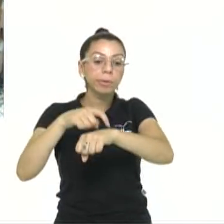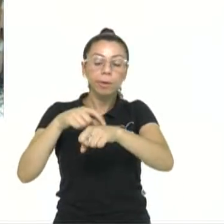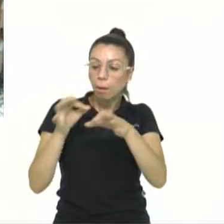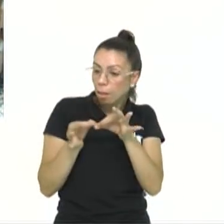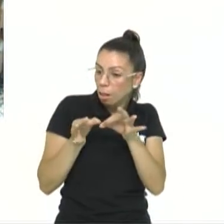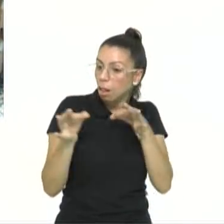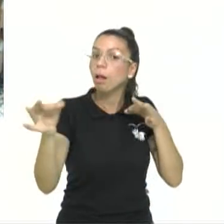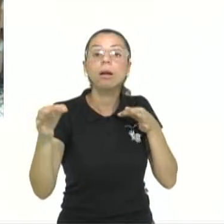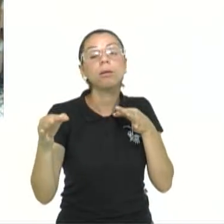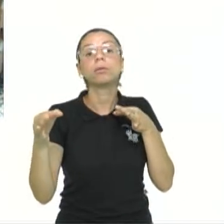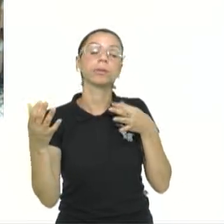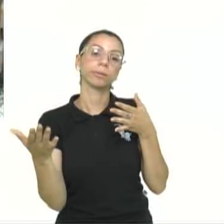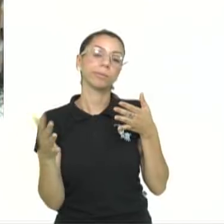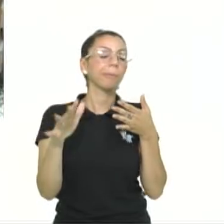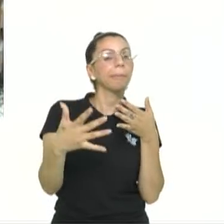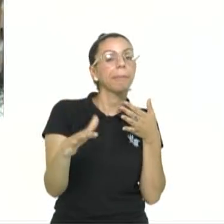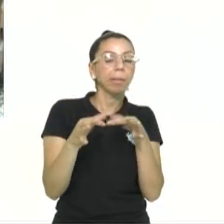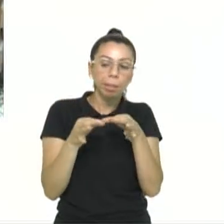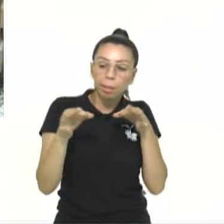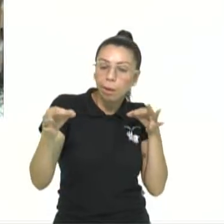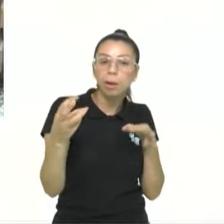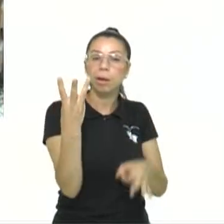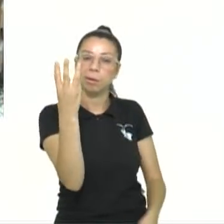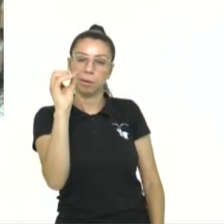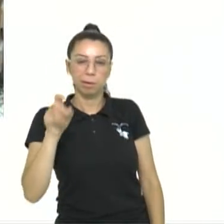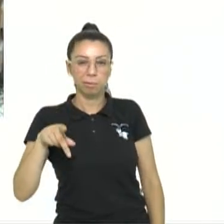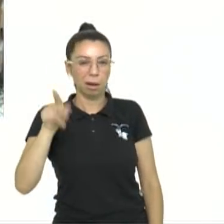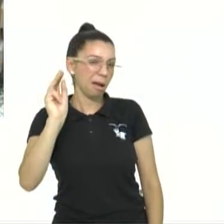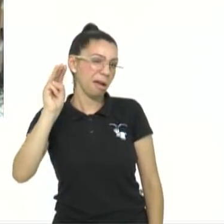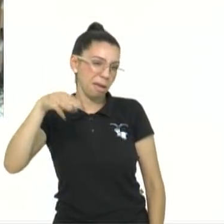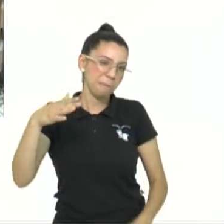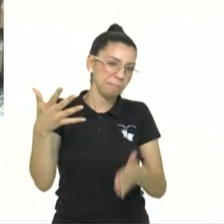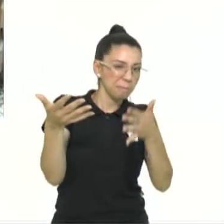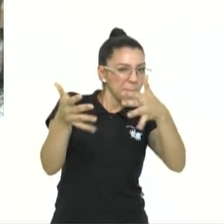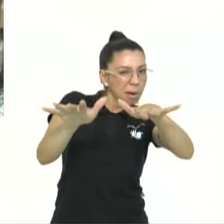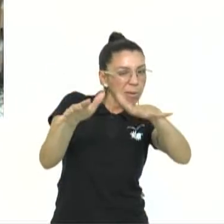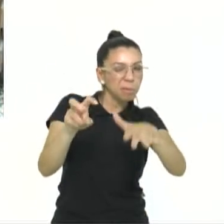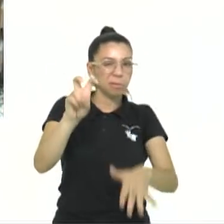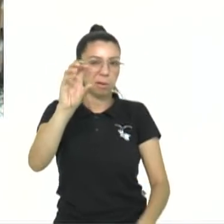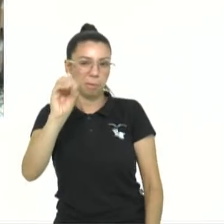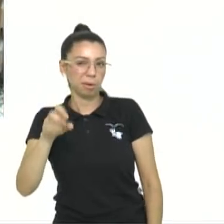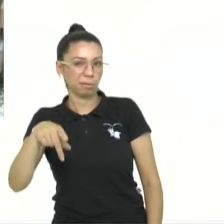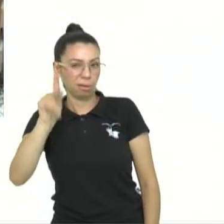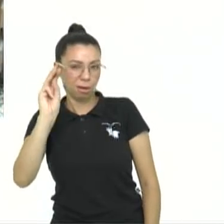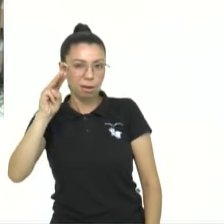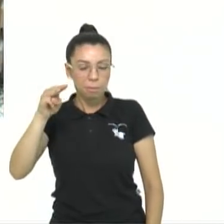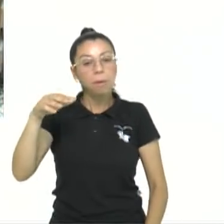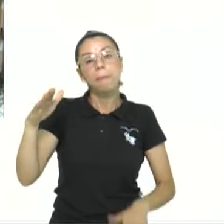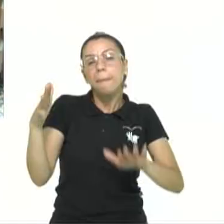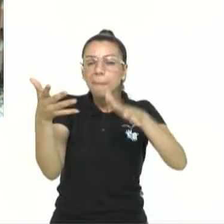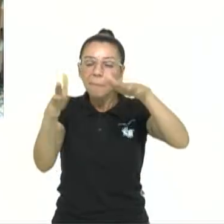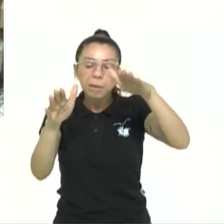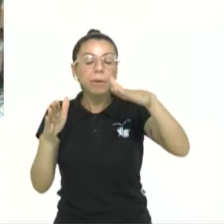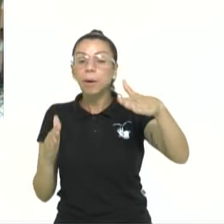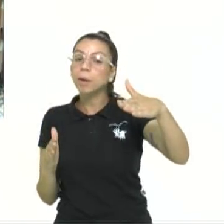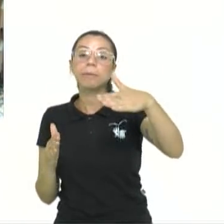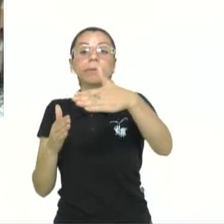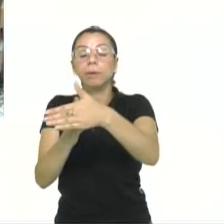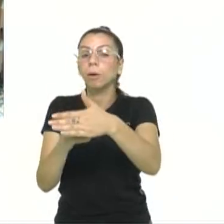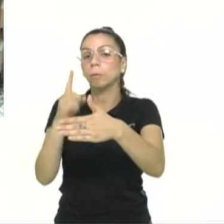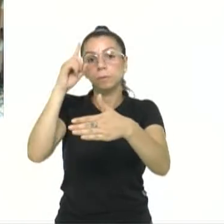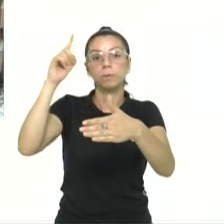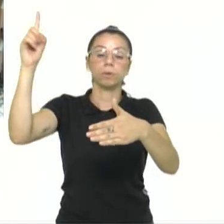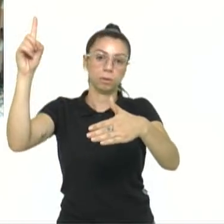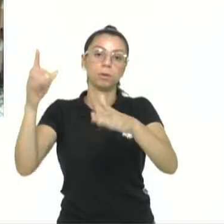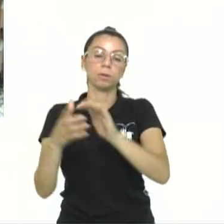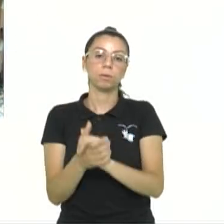eles se deslocavam? Em torno de 30 quilômetros aproximadamente, 50 quilômetros, que era o máximo que eles conseguiam fazer em um dia,